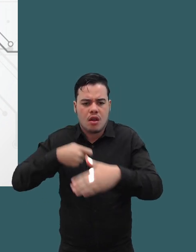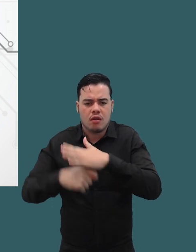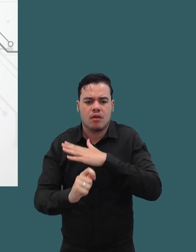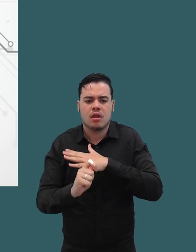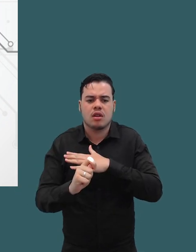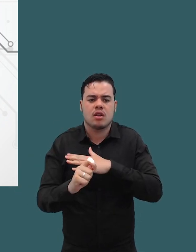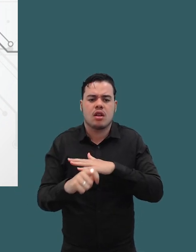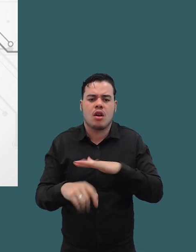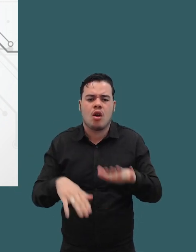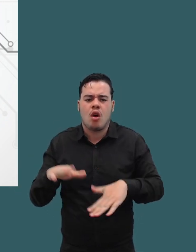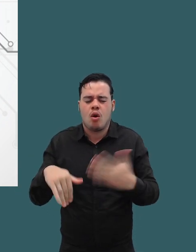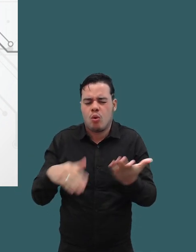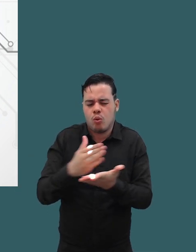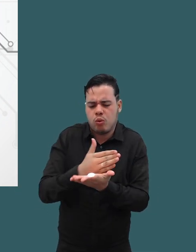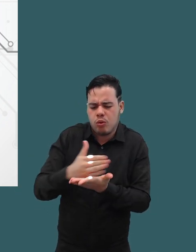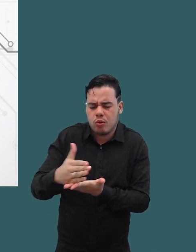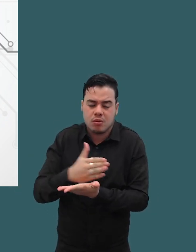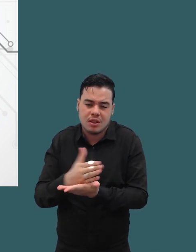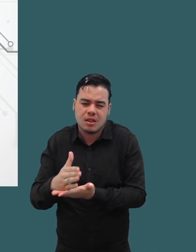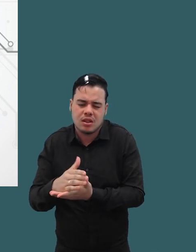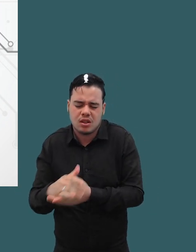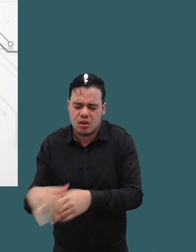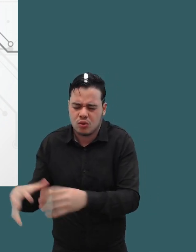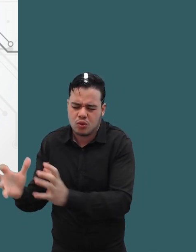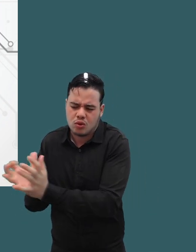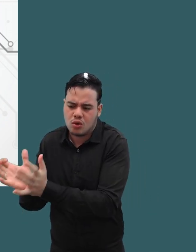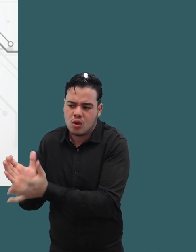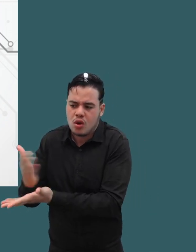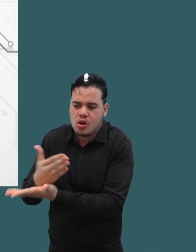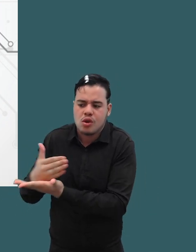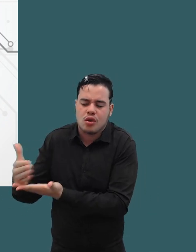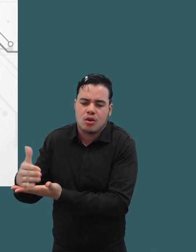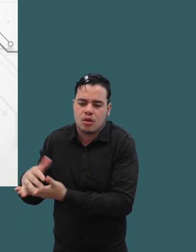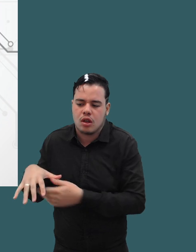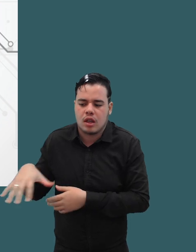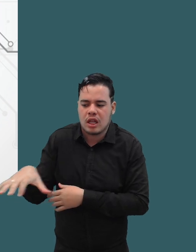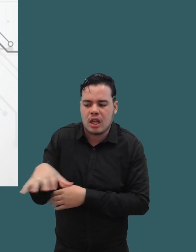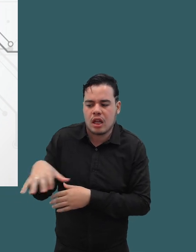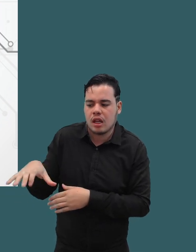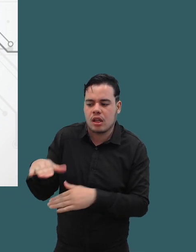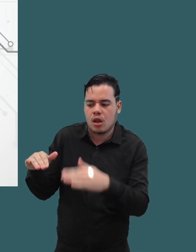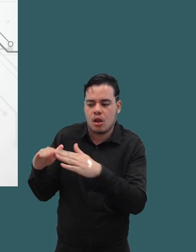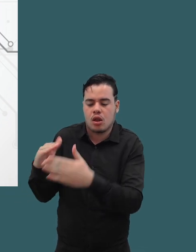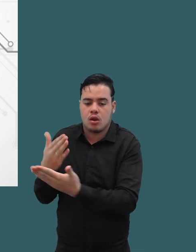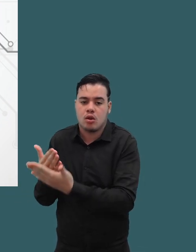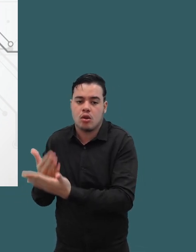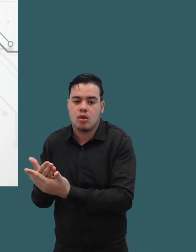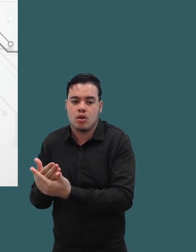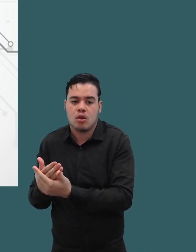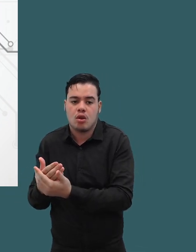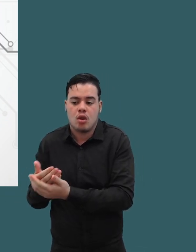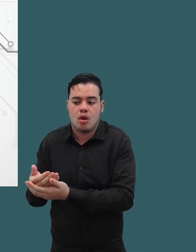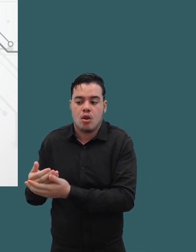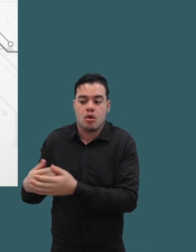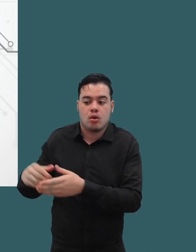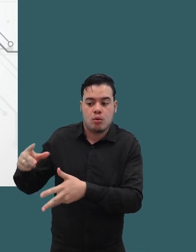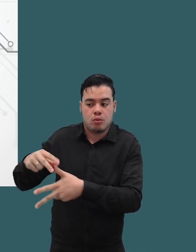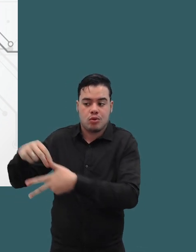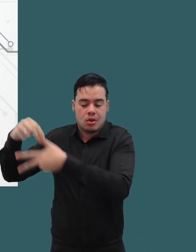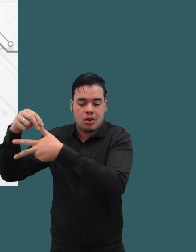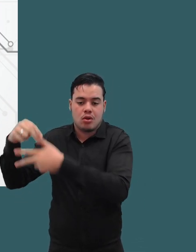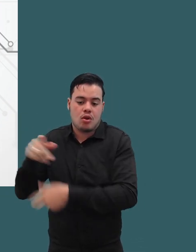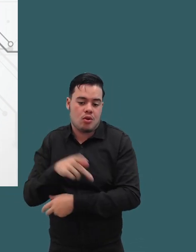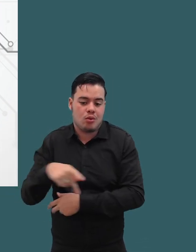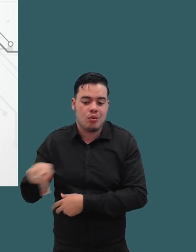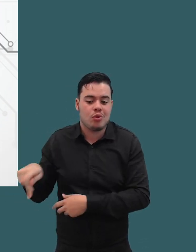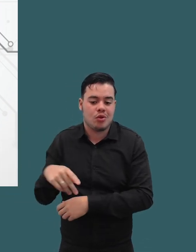financie algumas iniciativas que acontecem no território escolar, protagonizadas pelos professores da educação básica. Então, o